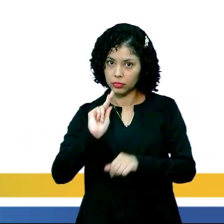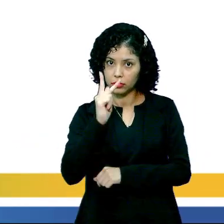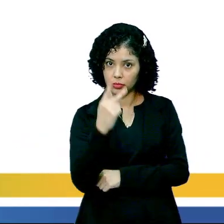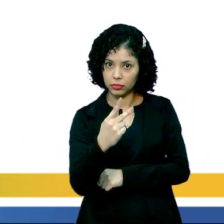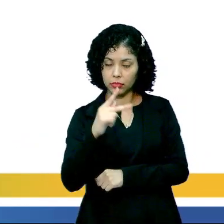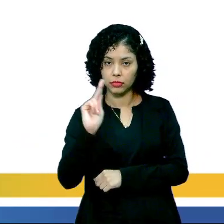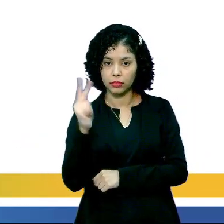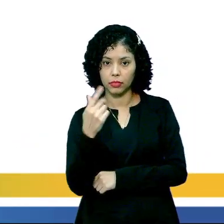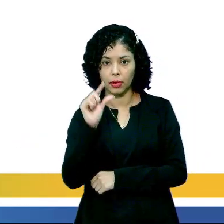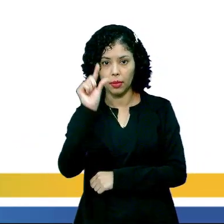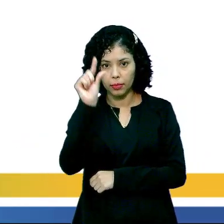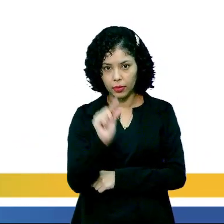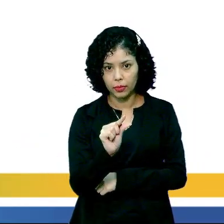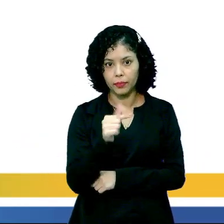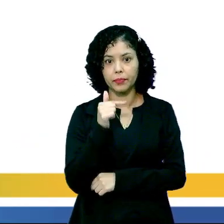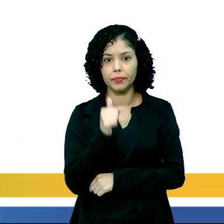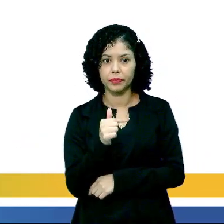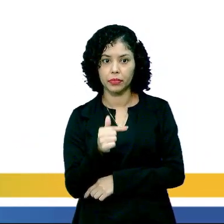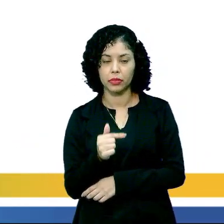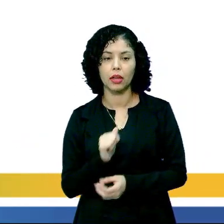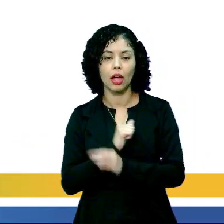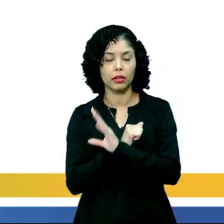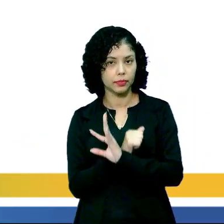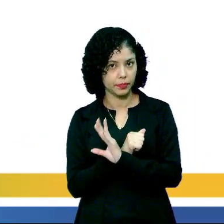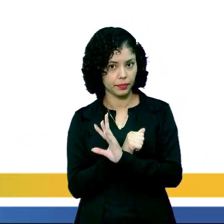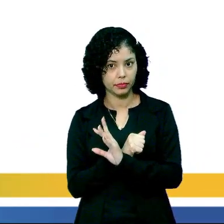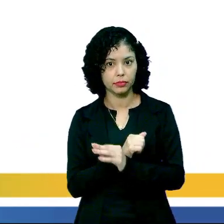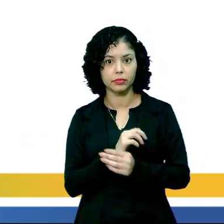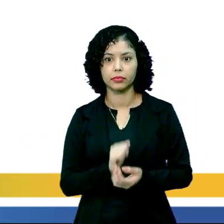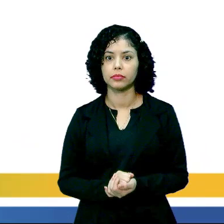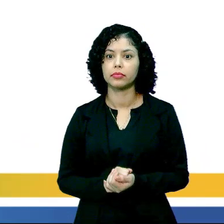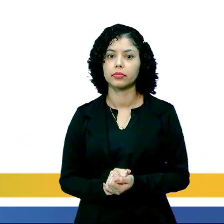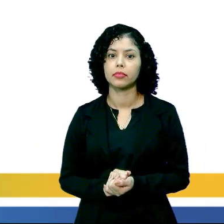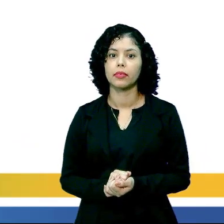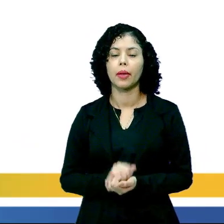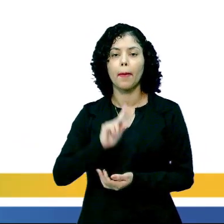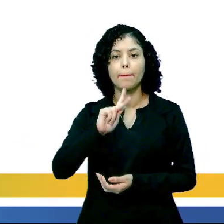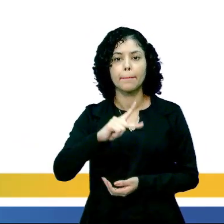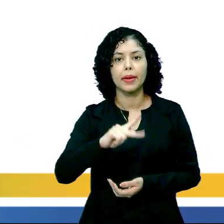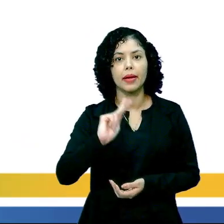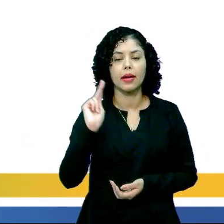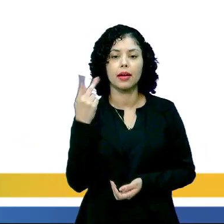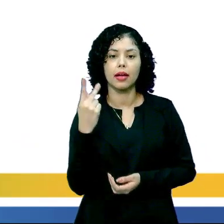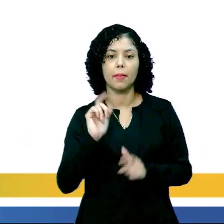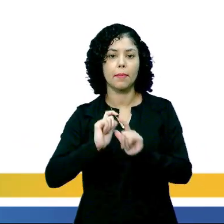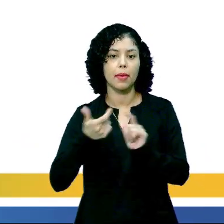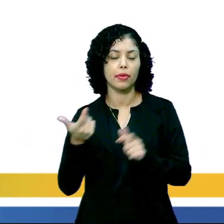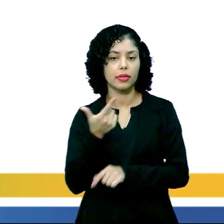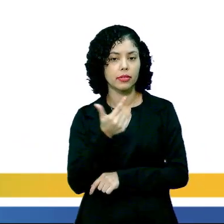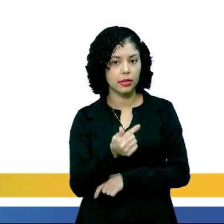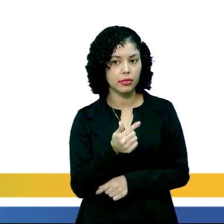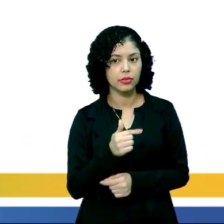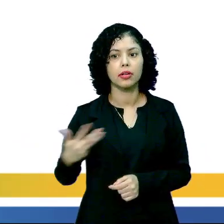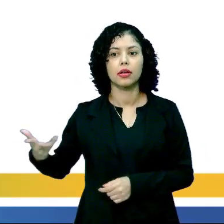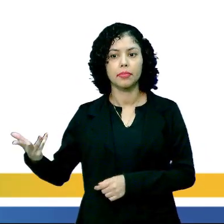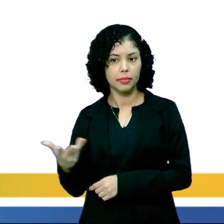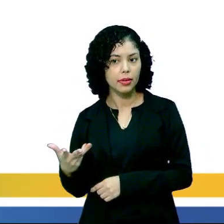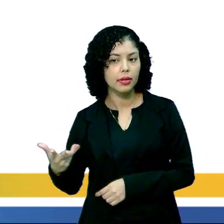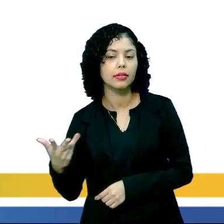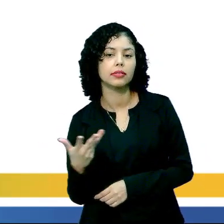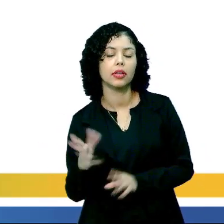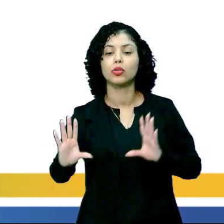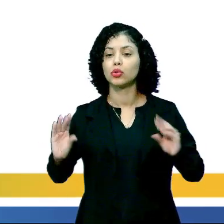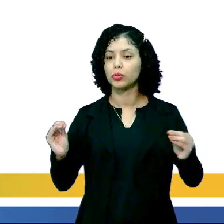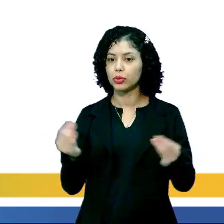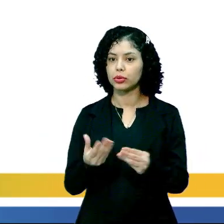ph menor que 7 é uma substância ácida e substância com ph maior que 7 é uma substância básica Lembrando